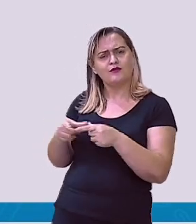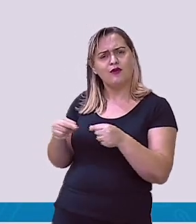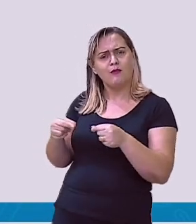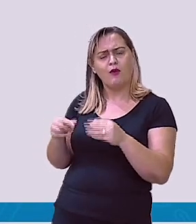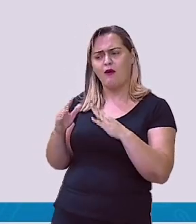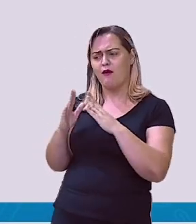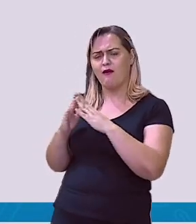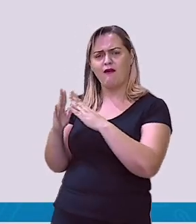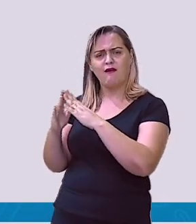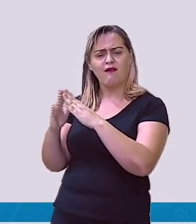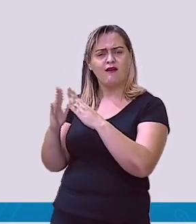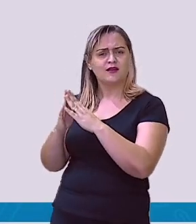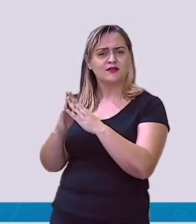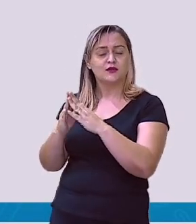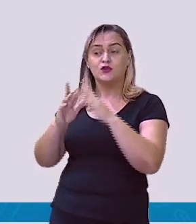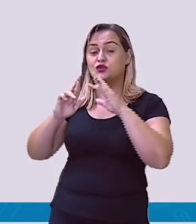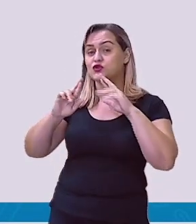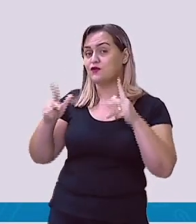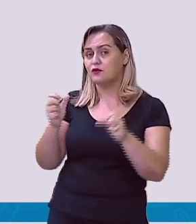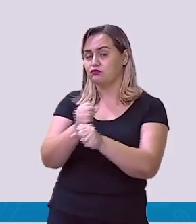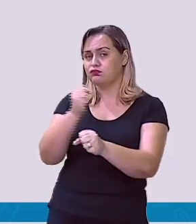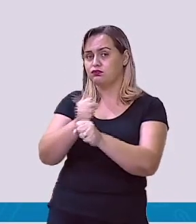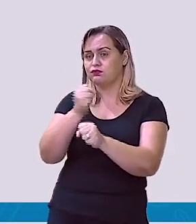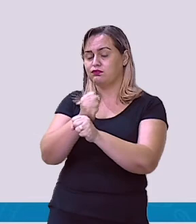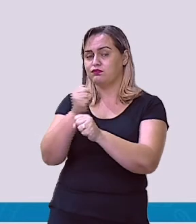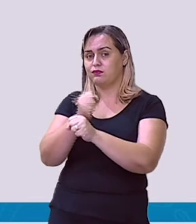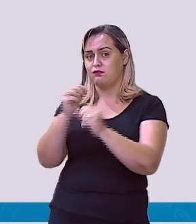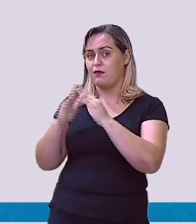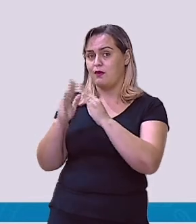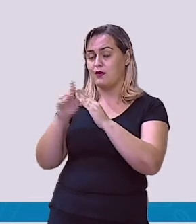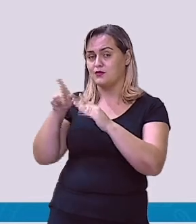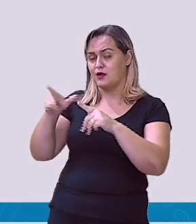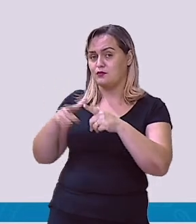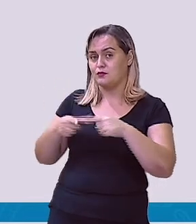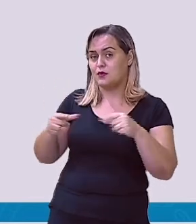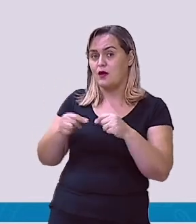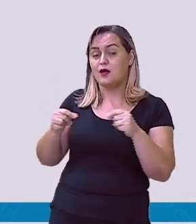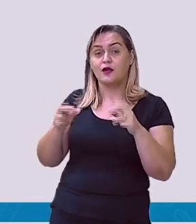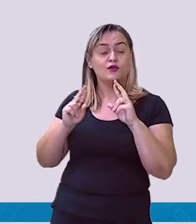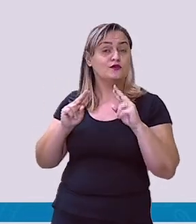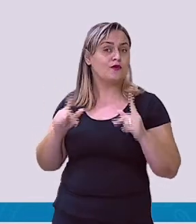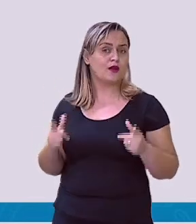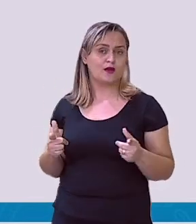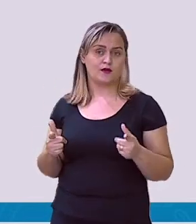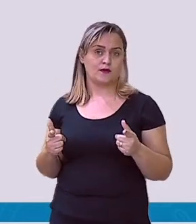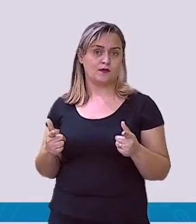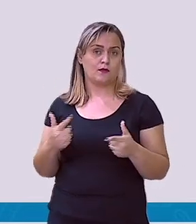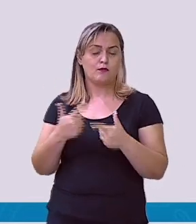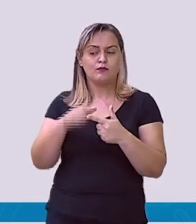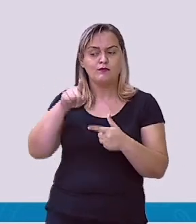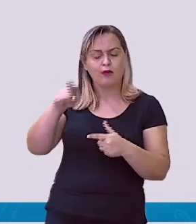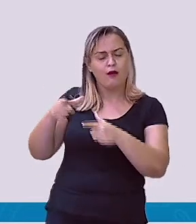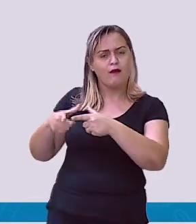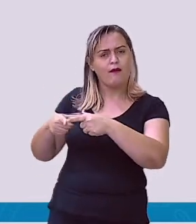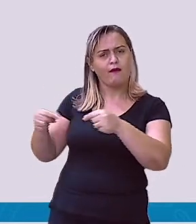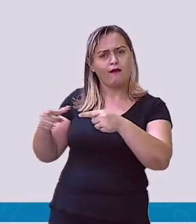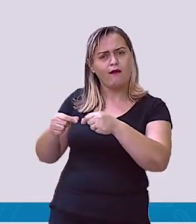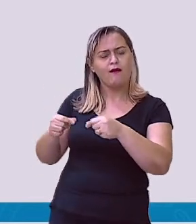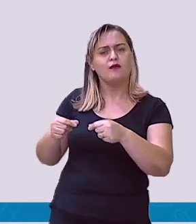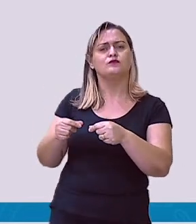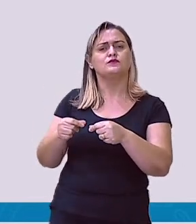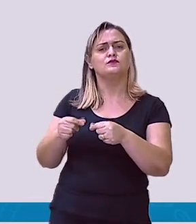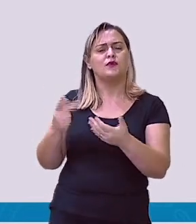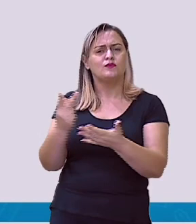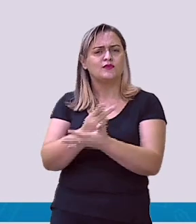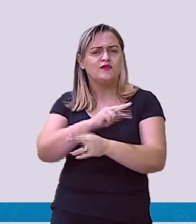casas não resistiriam, não resistem. A quantidade de tremores que acontecem